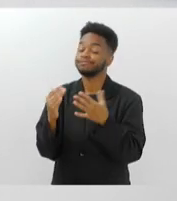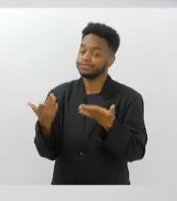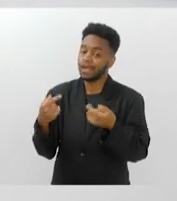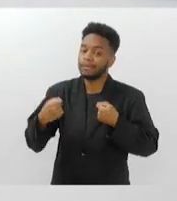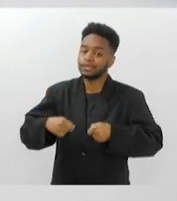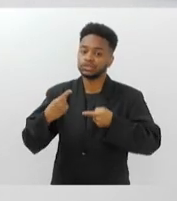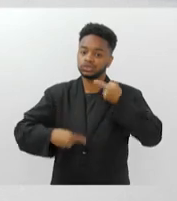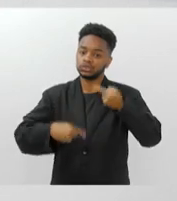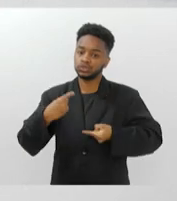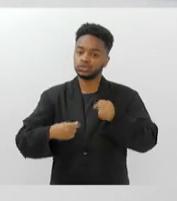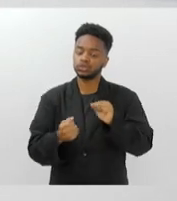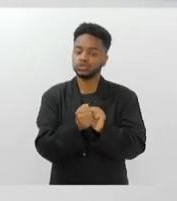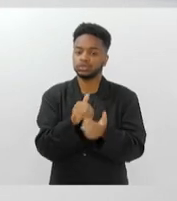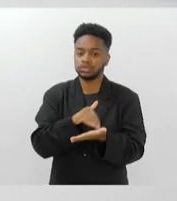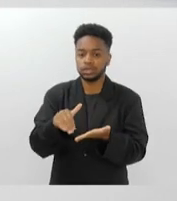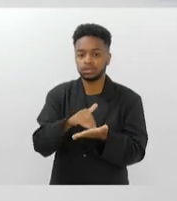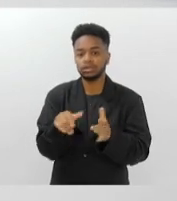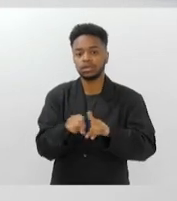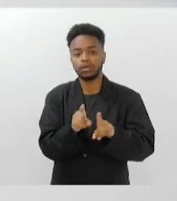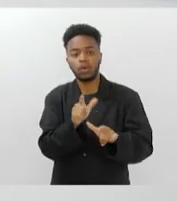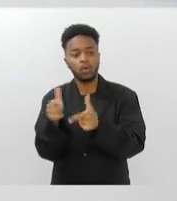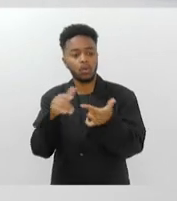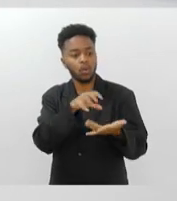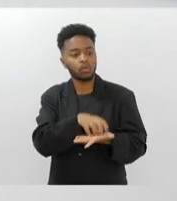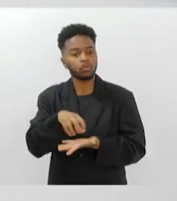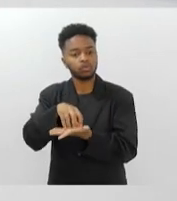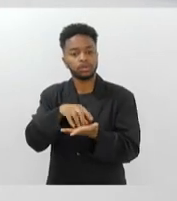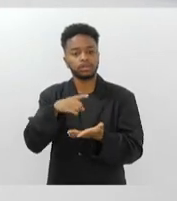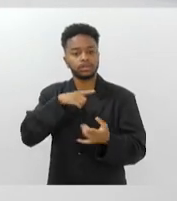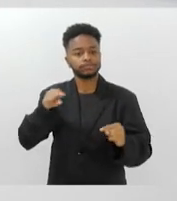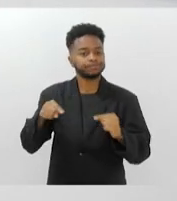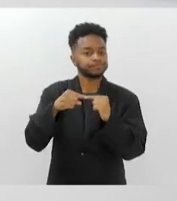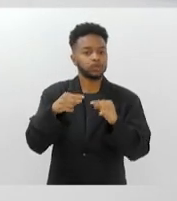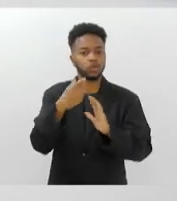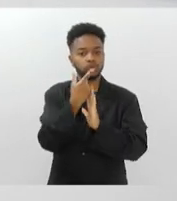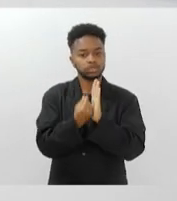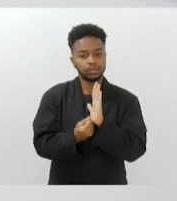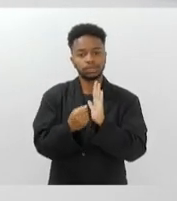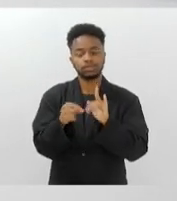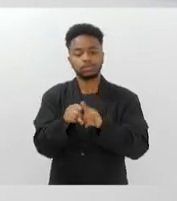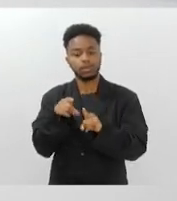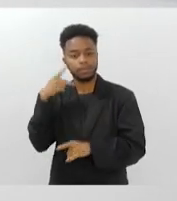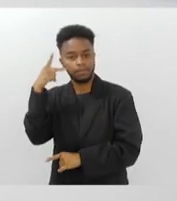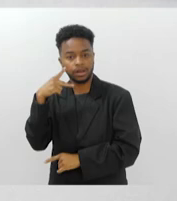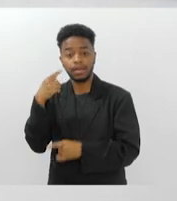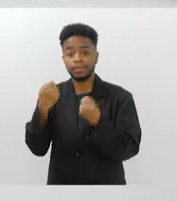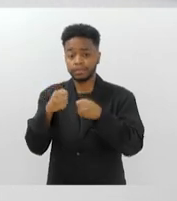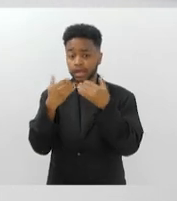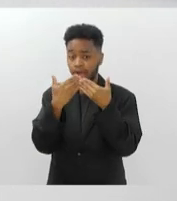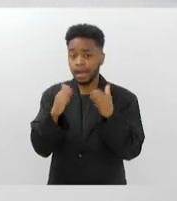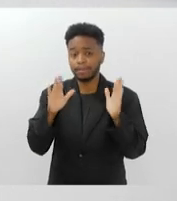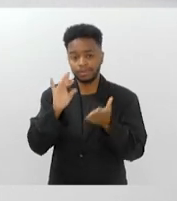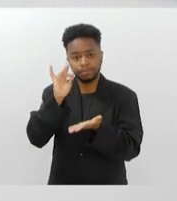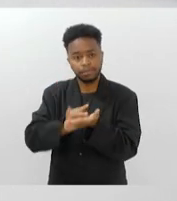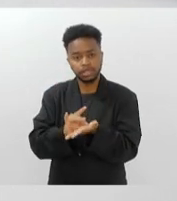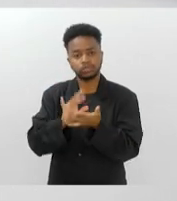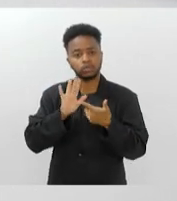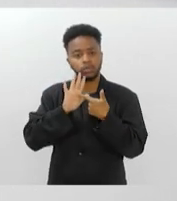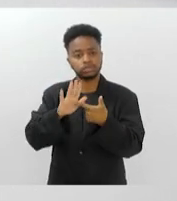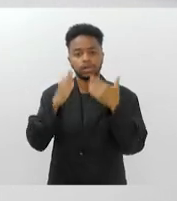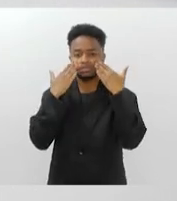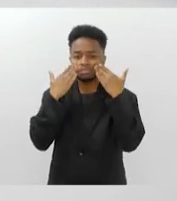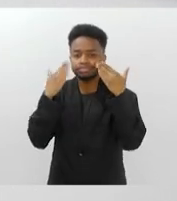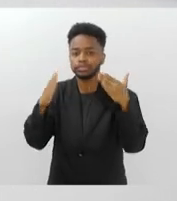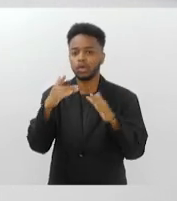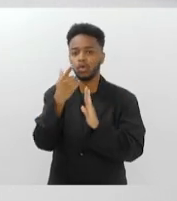com a secretaria com os órgãos que lidam com a questão de orçamento com o Parlamento a gente precisa de fato abrir né o orçamento público